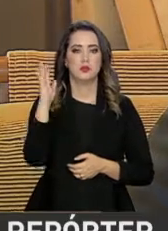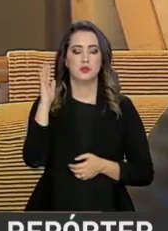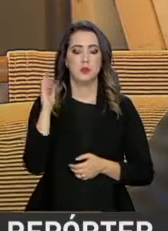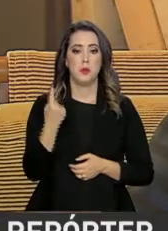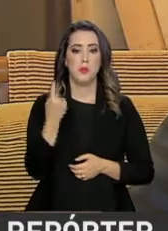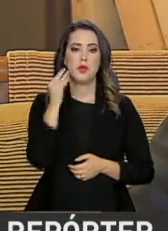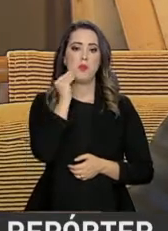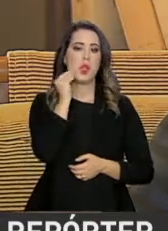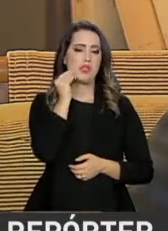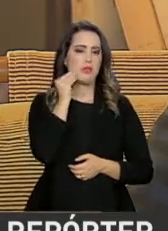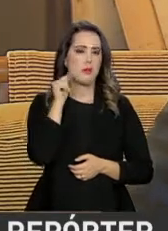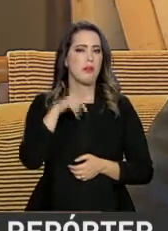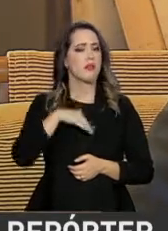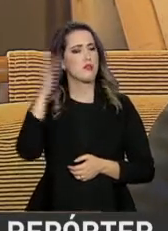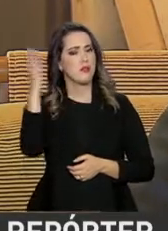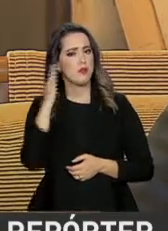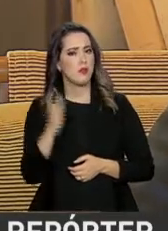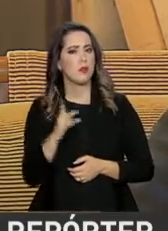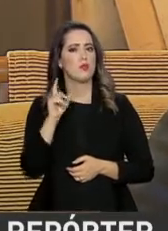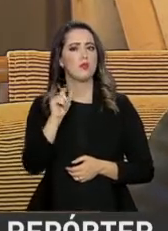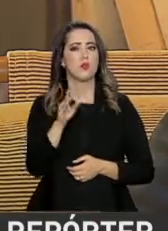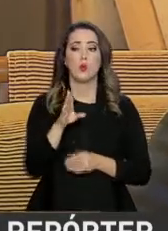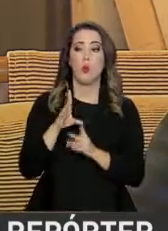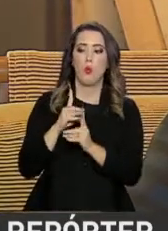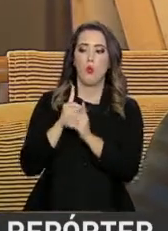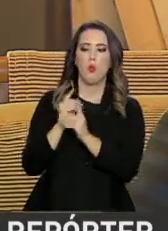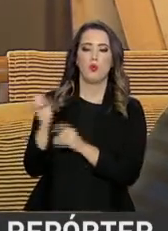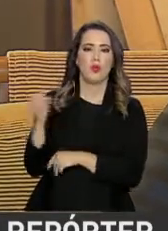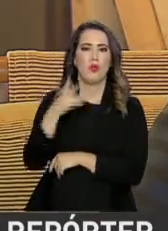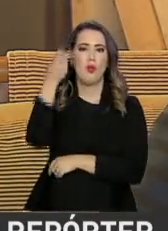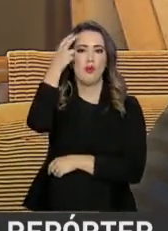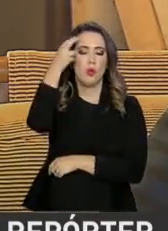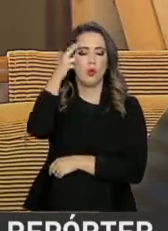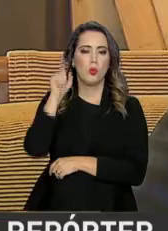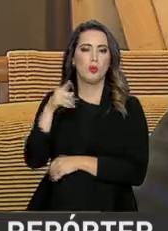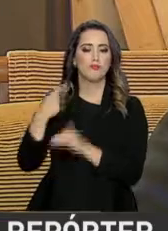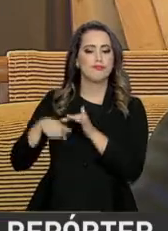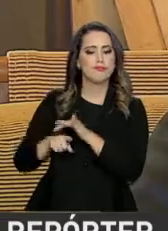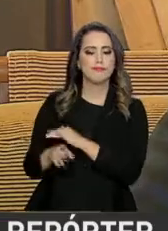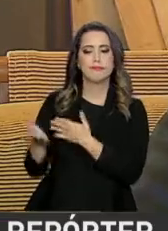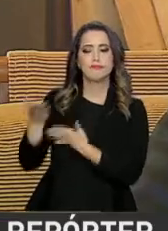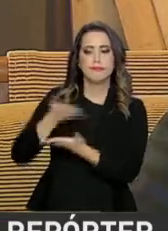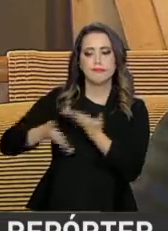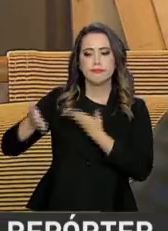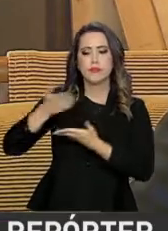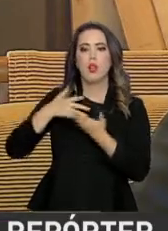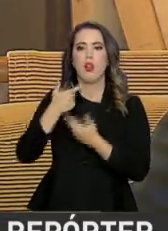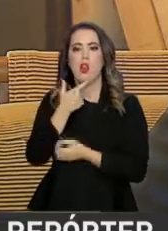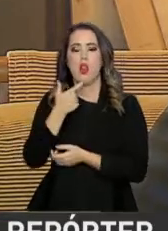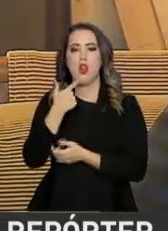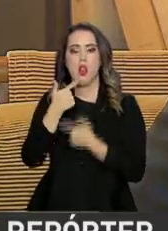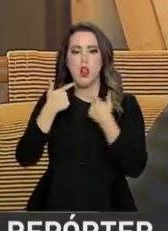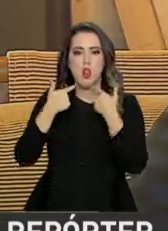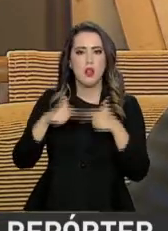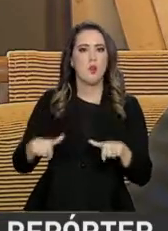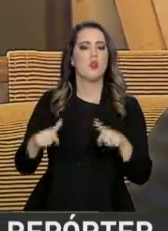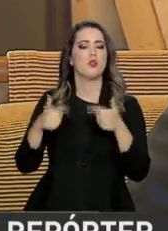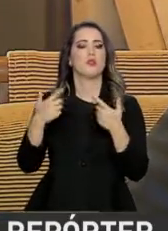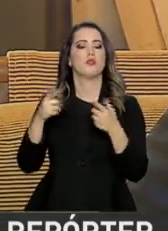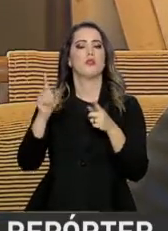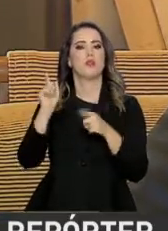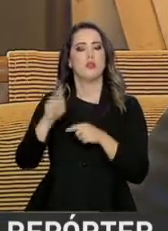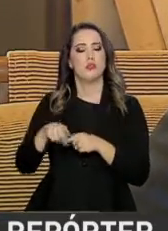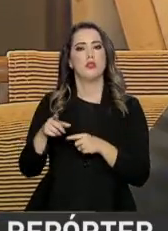experiência no exterior para descobrir uma nova cultura aprofunde as competências linguísticas mas além disso